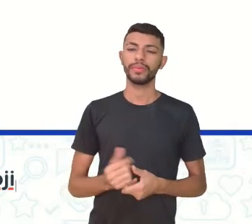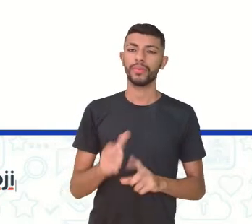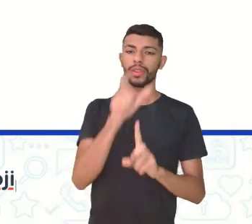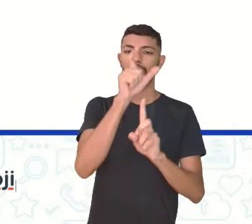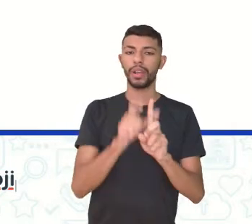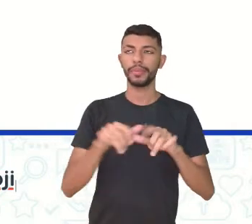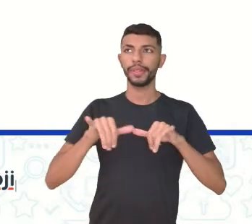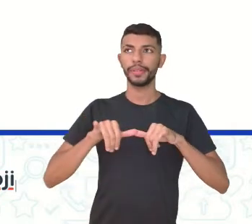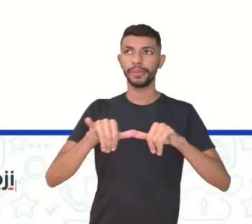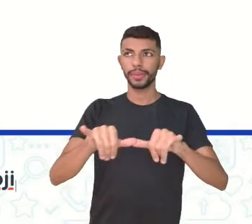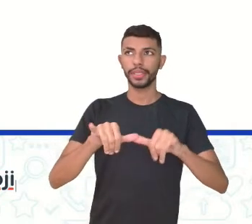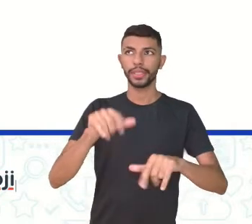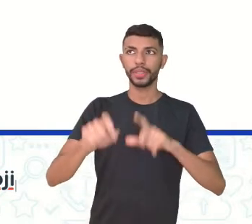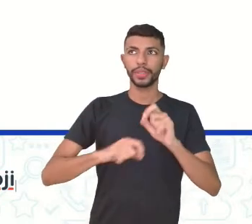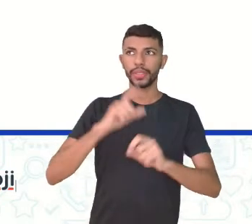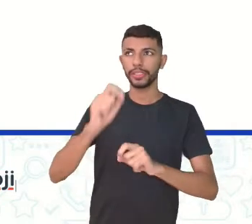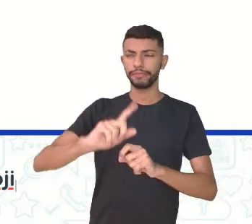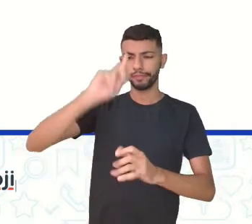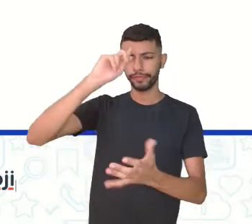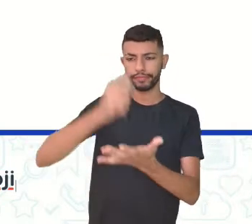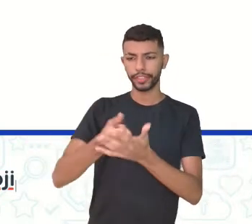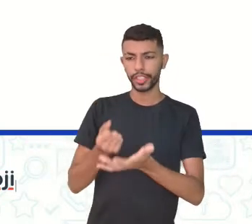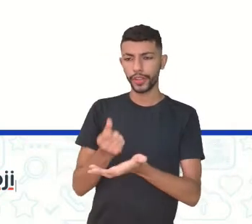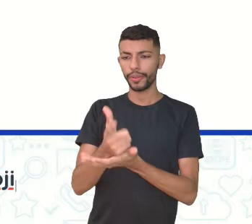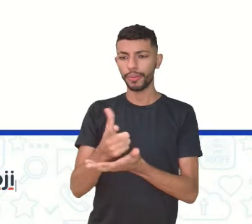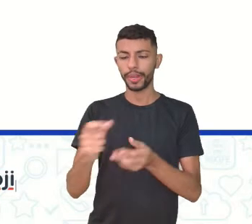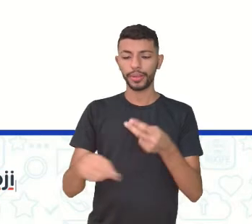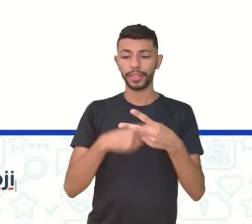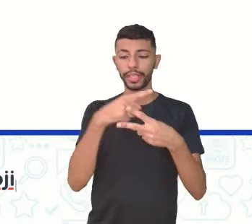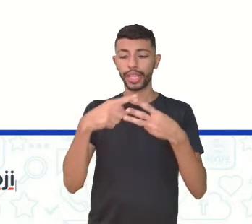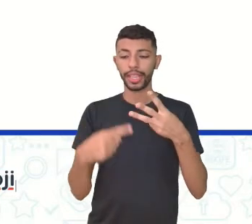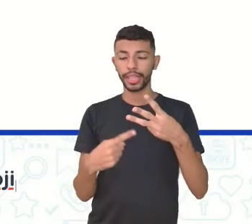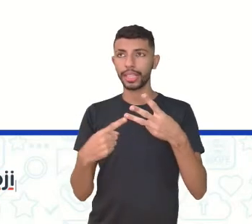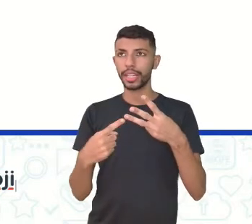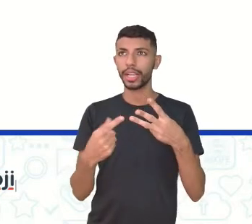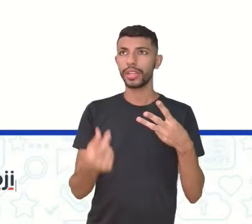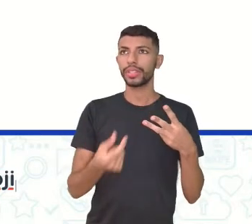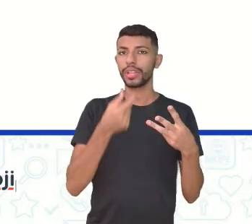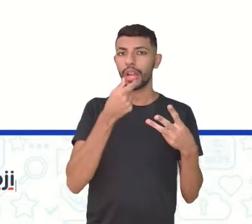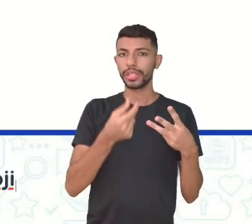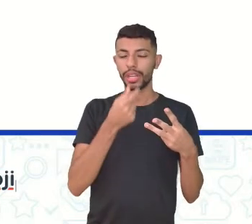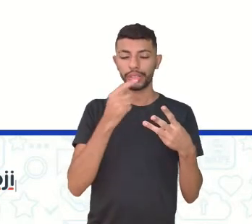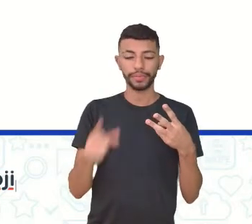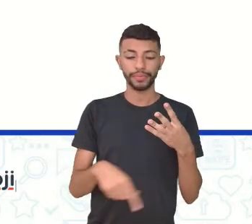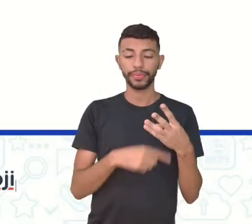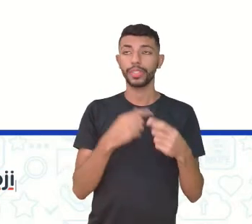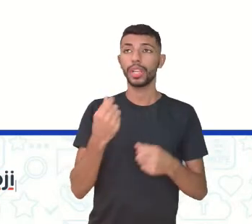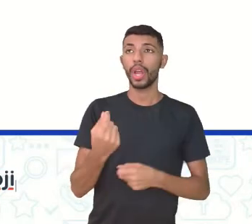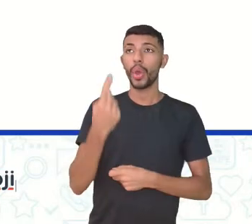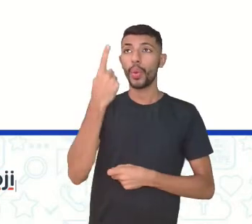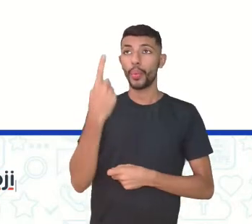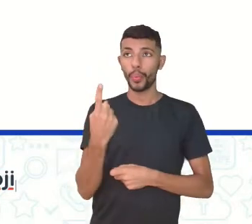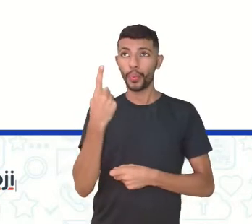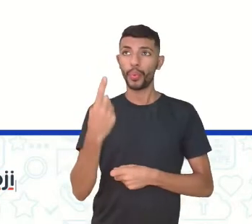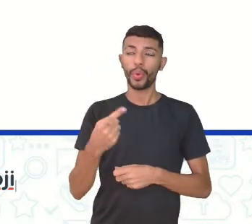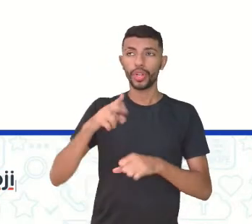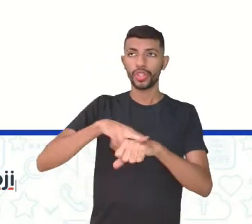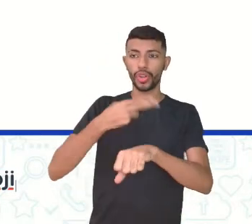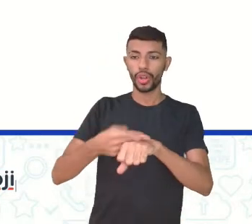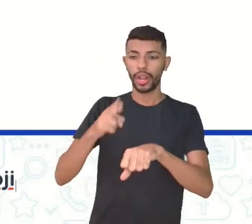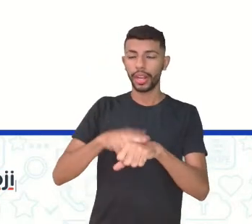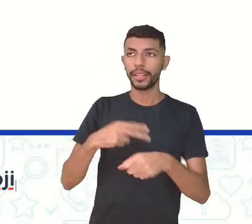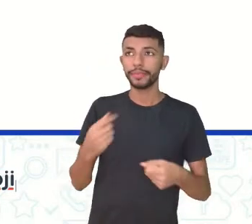ao supermercado, ela resolve comprar 3 pacotes de bolacha, uma barra de chocolate,